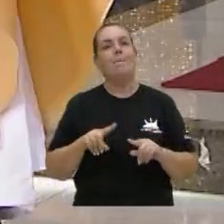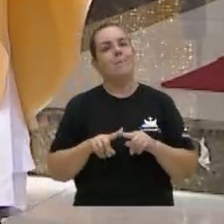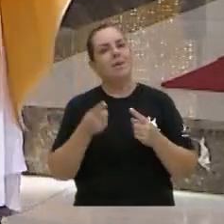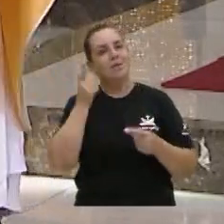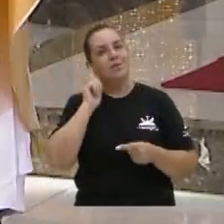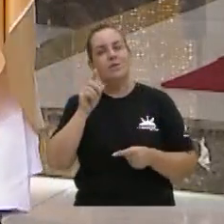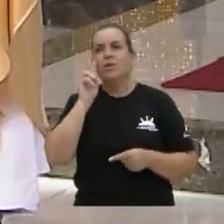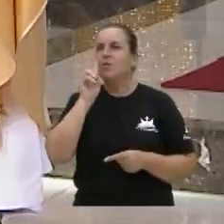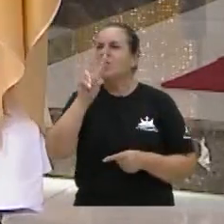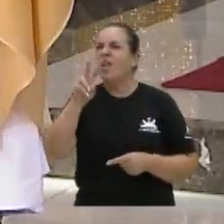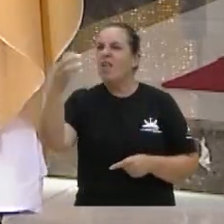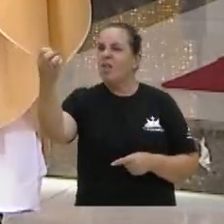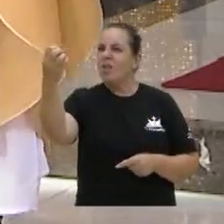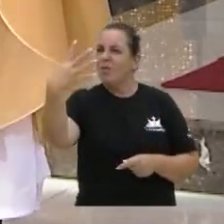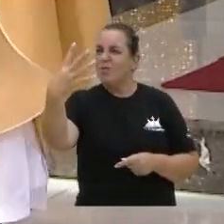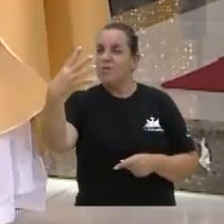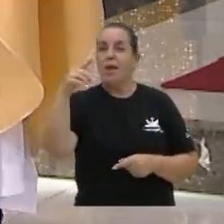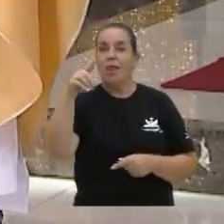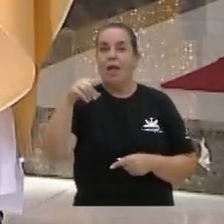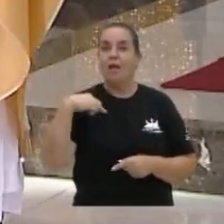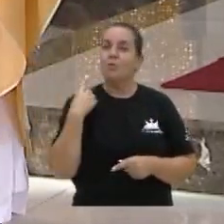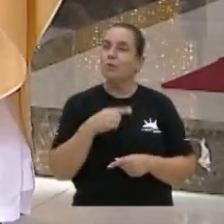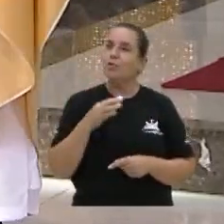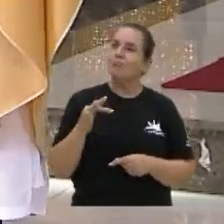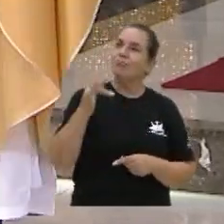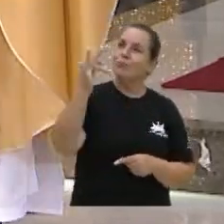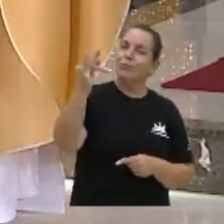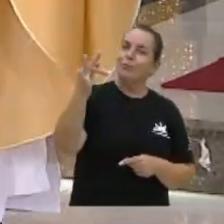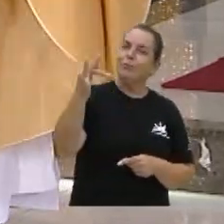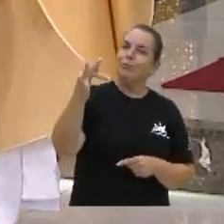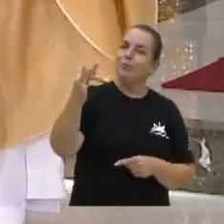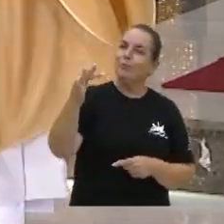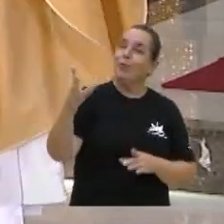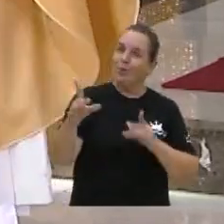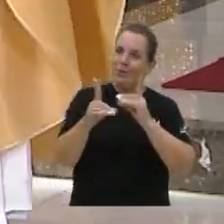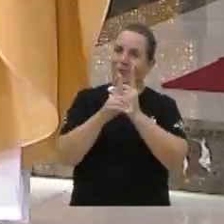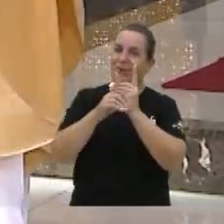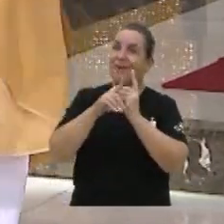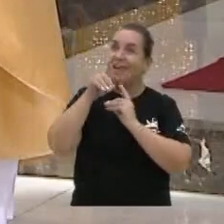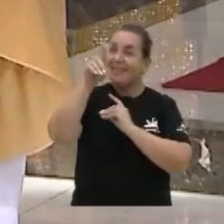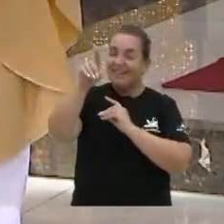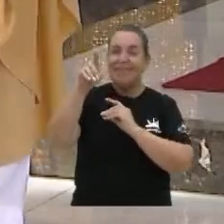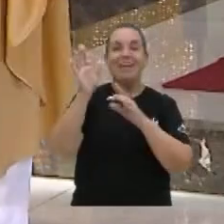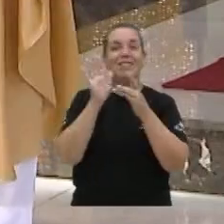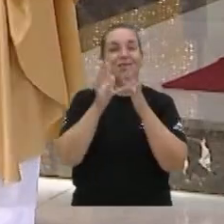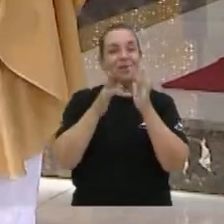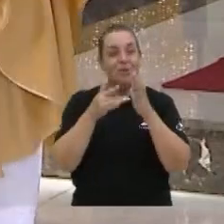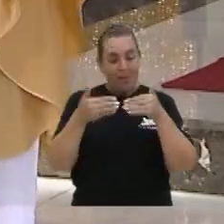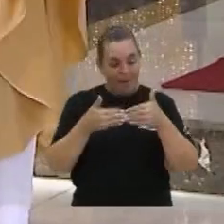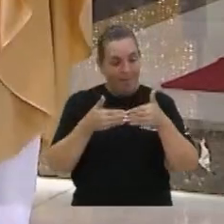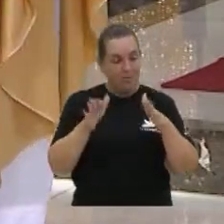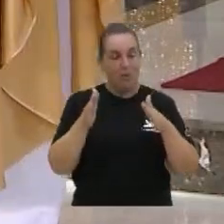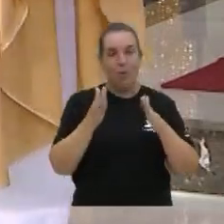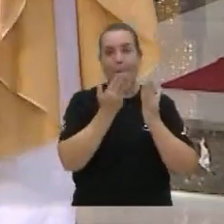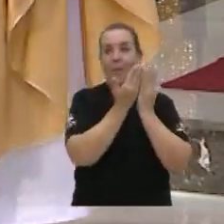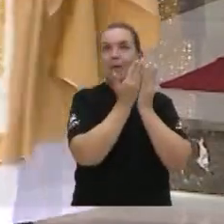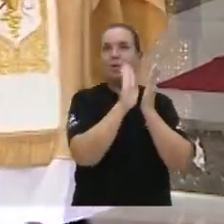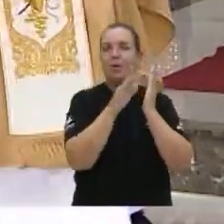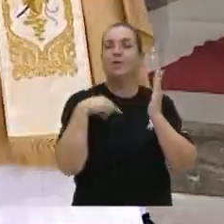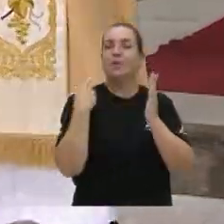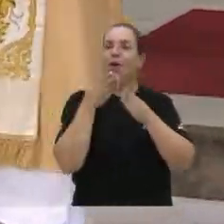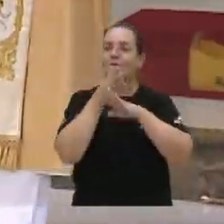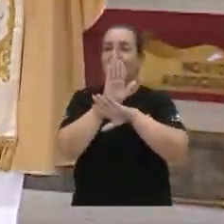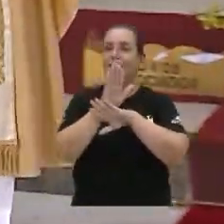ver o clarão, para onde vamos, e o Cristo que nos abriu as portas. Por isso,